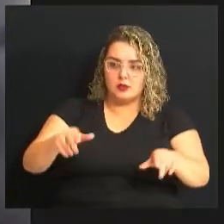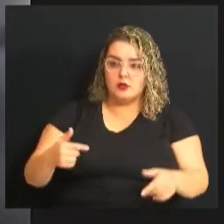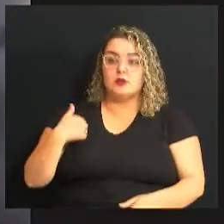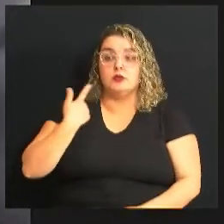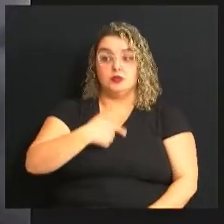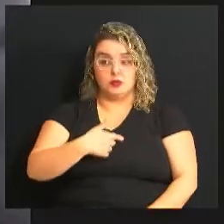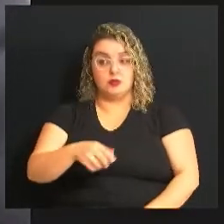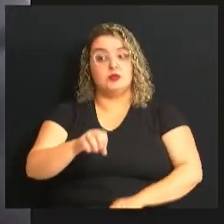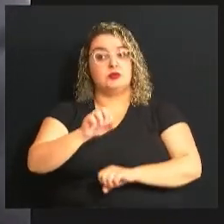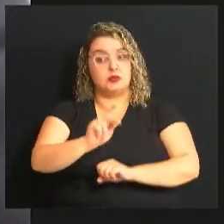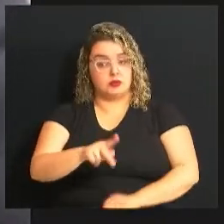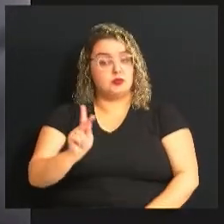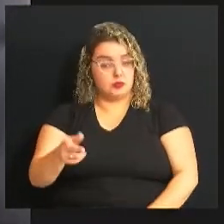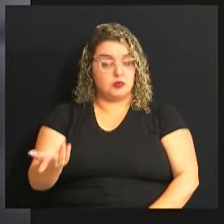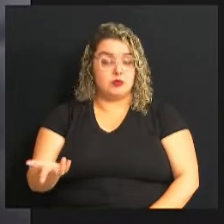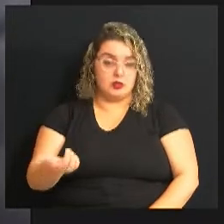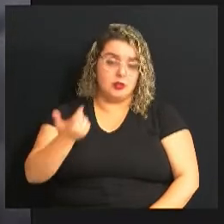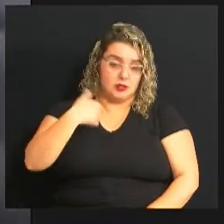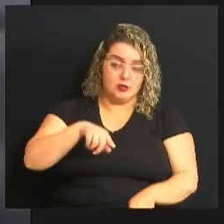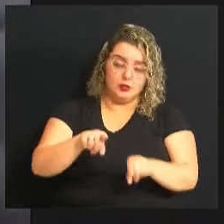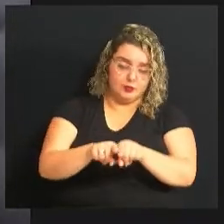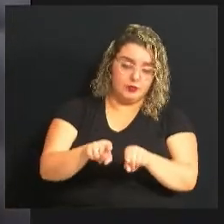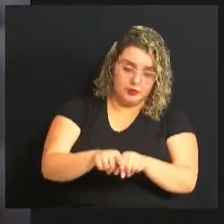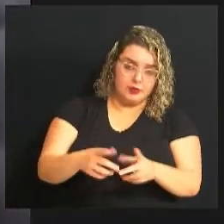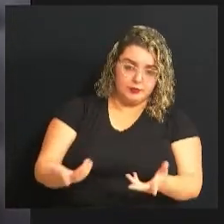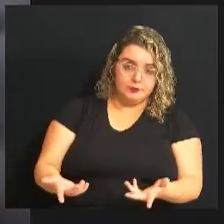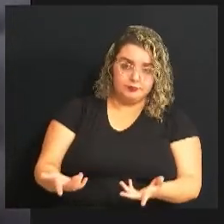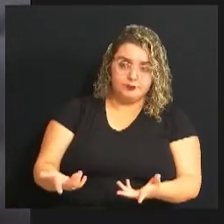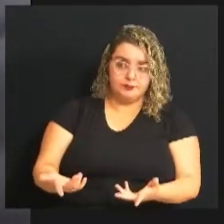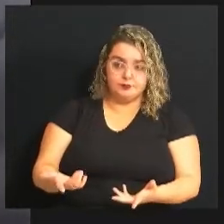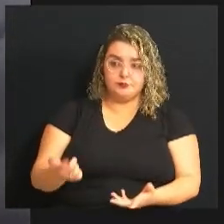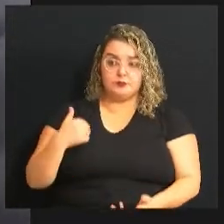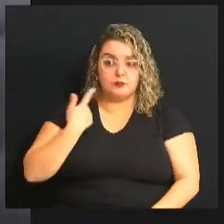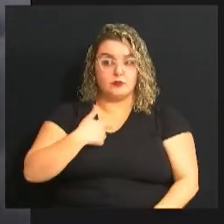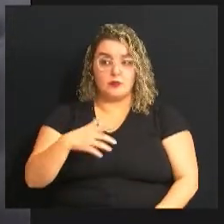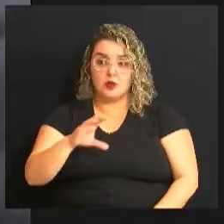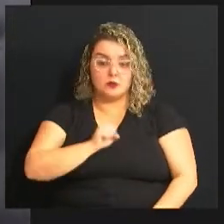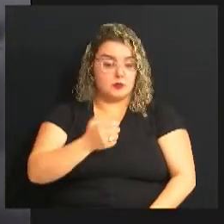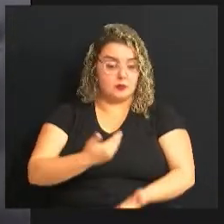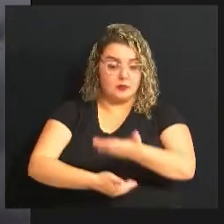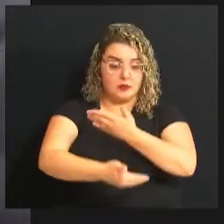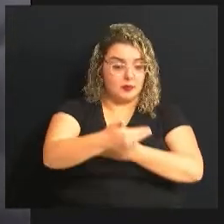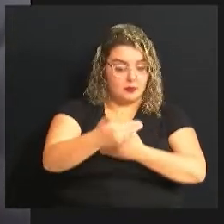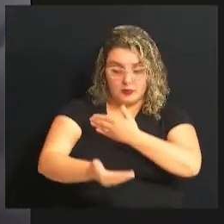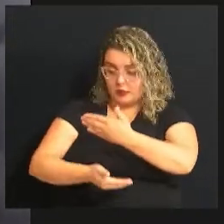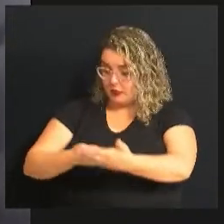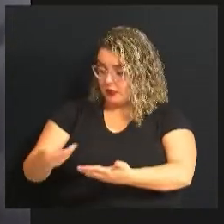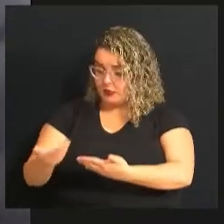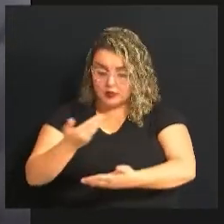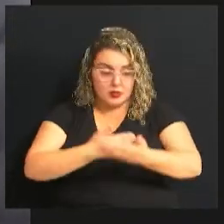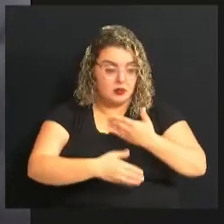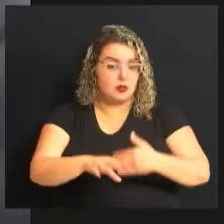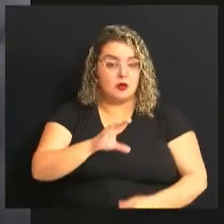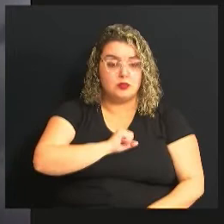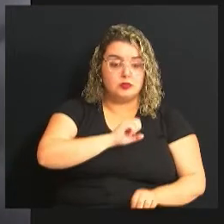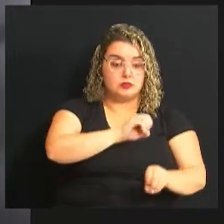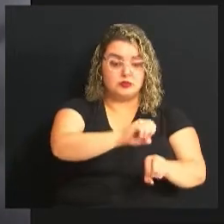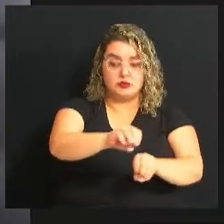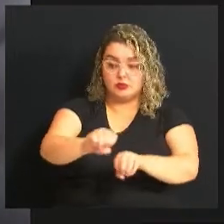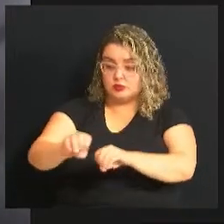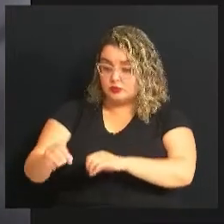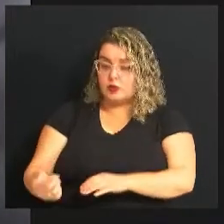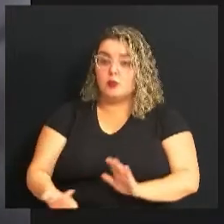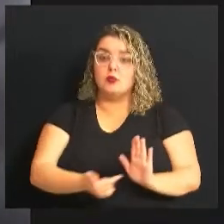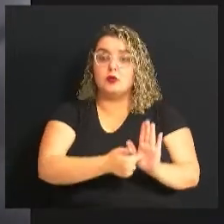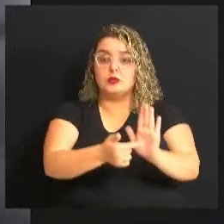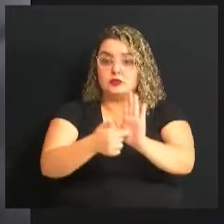educadores, me coloco nessa condição, nós gostamos de trocar, gostamos de ensinar, gostamos de mostrar aquilo que a gente tem